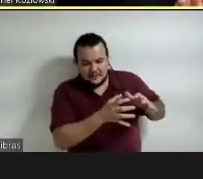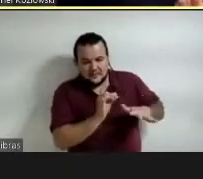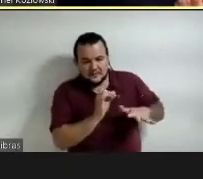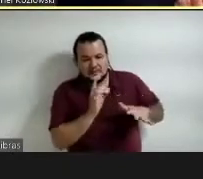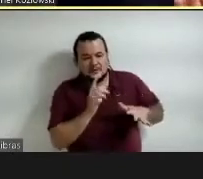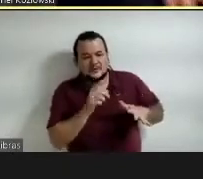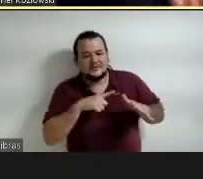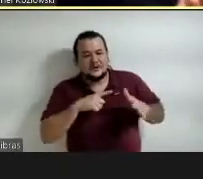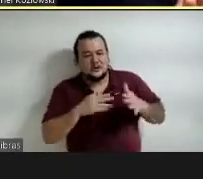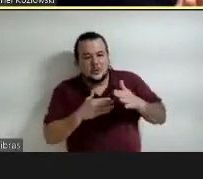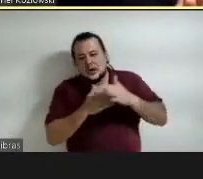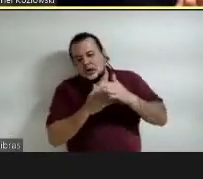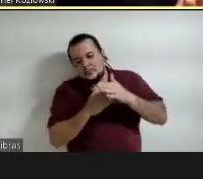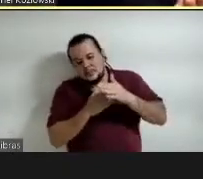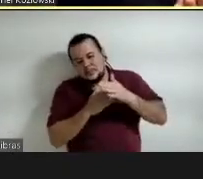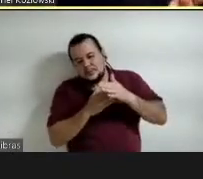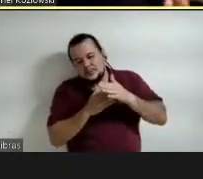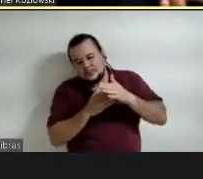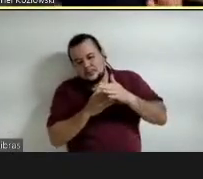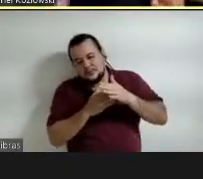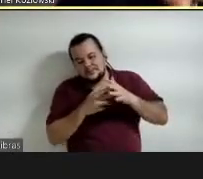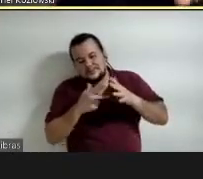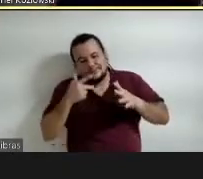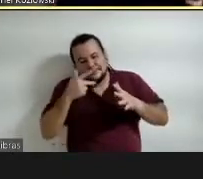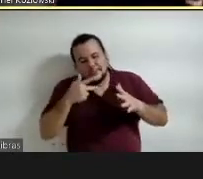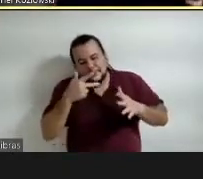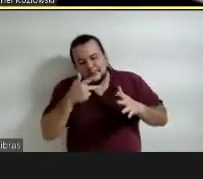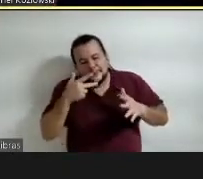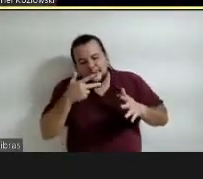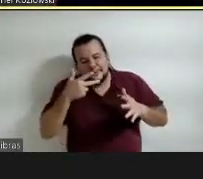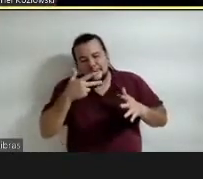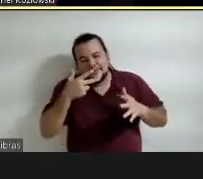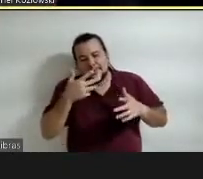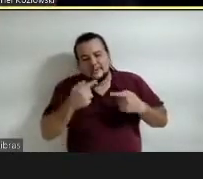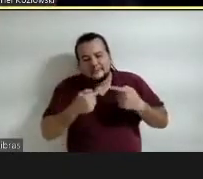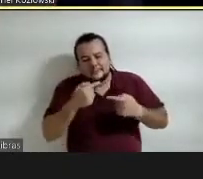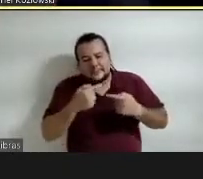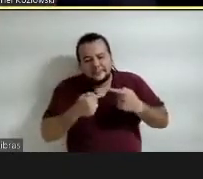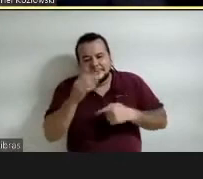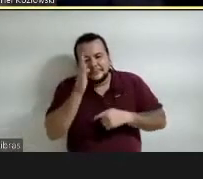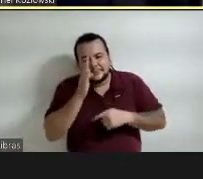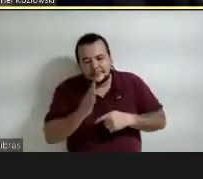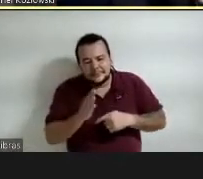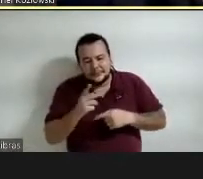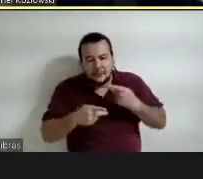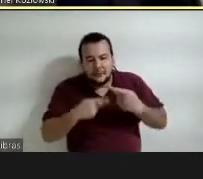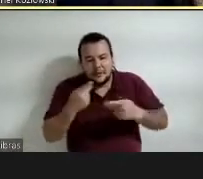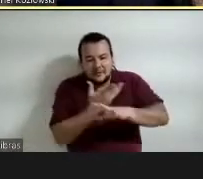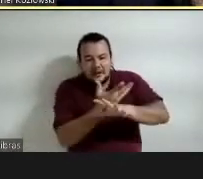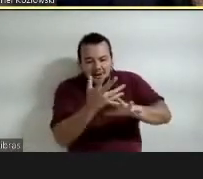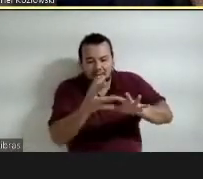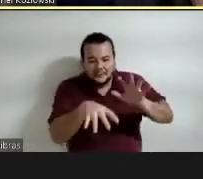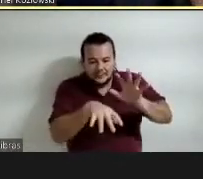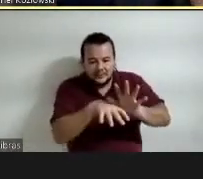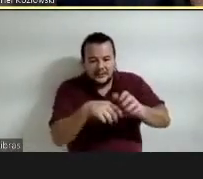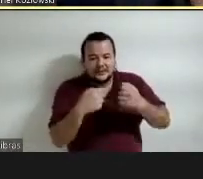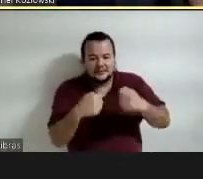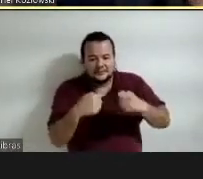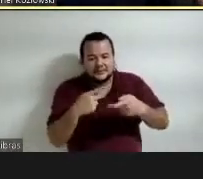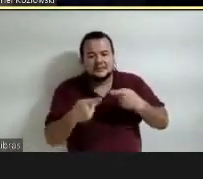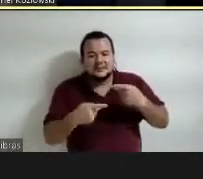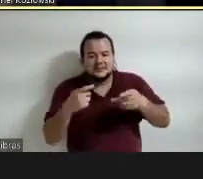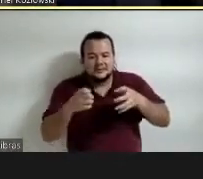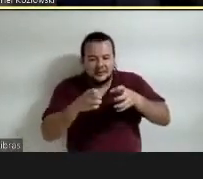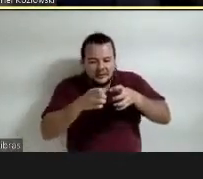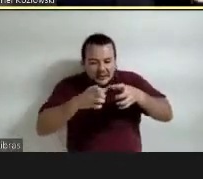política, na fronteira política do Brasil. Para falar de meio ambiente, você precisa falar na escala do continente sul-americano.